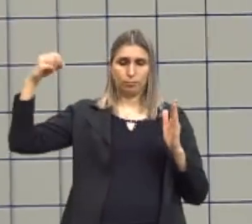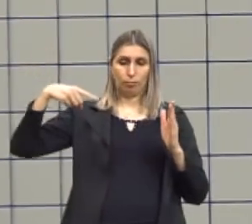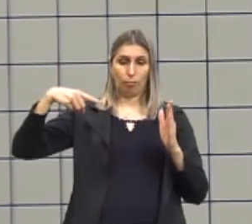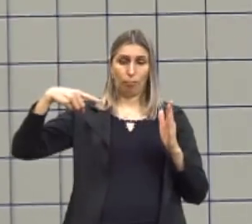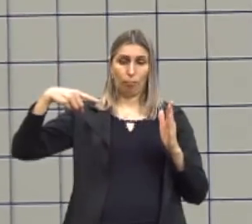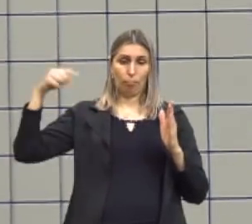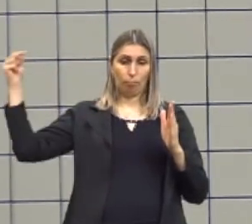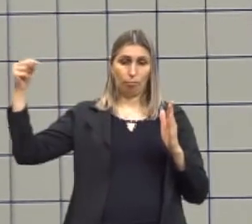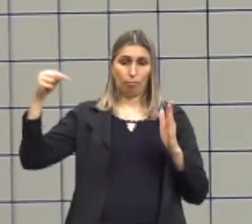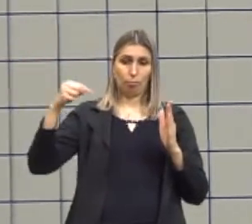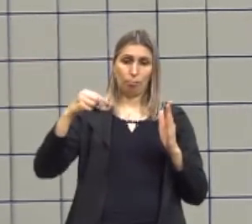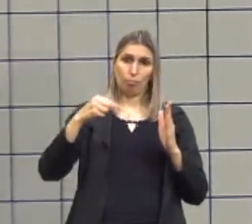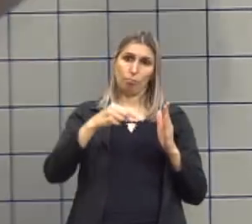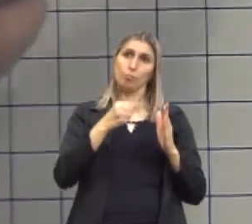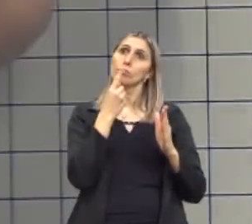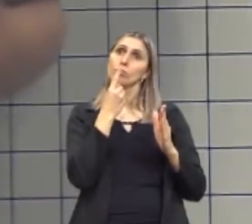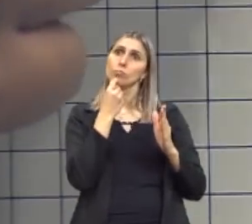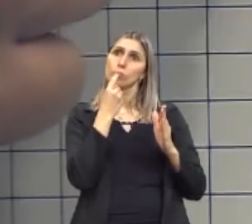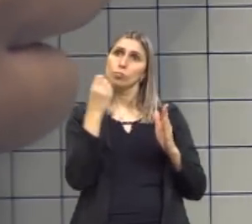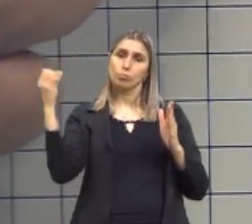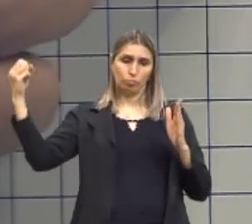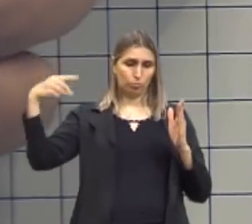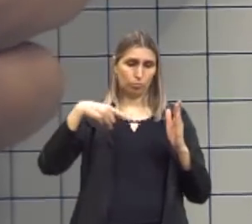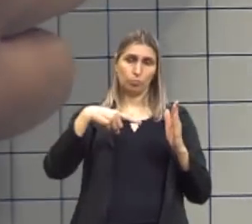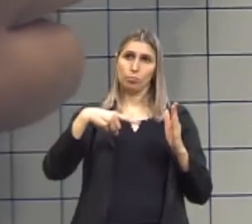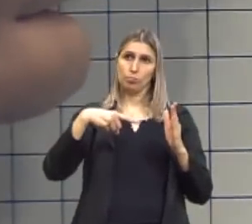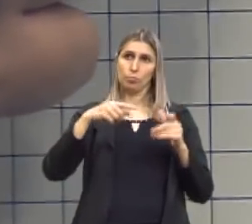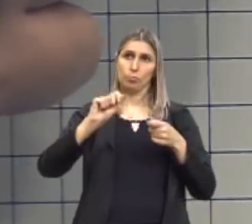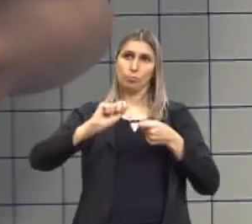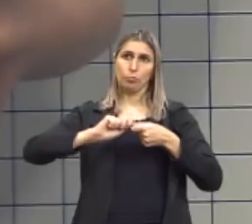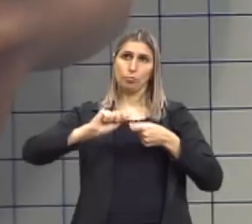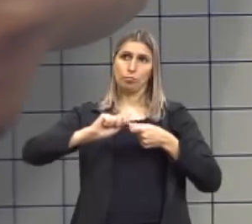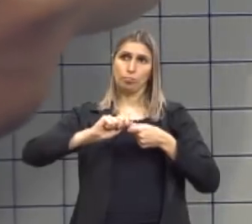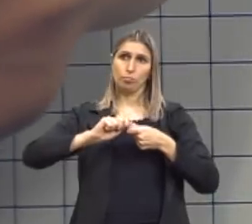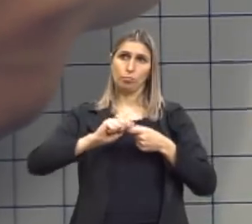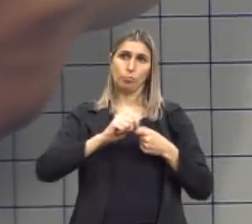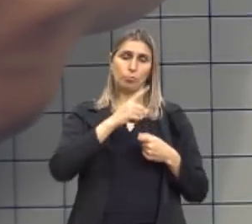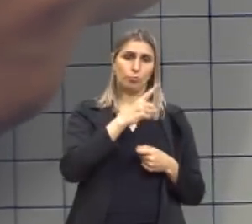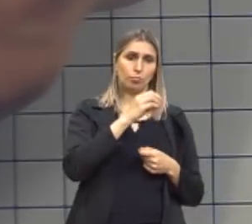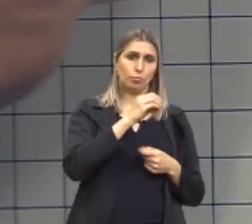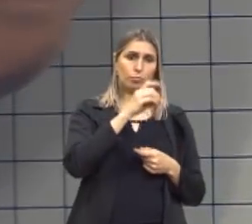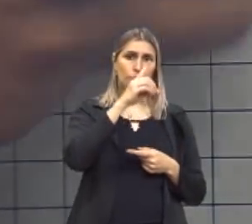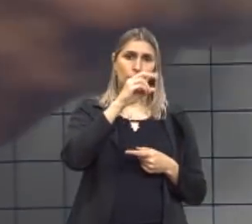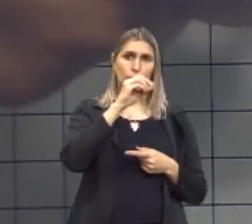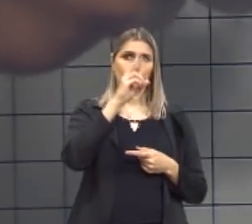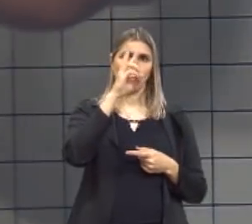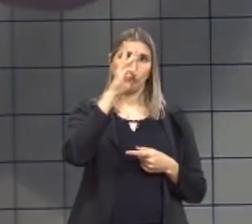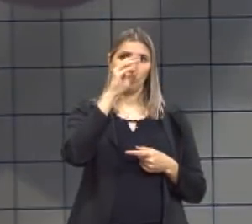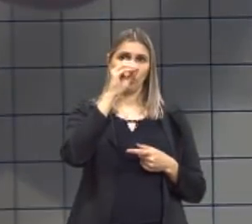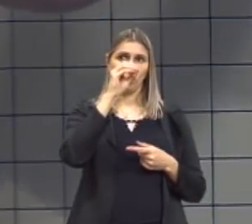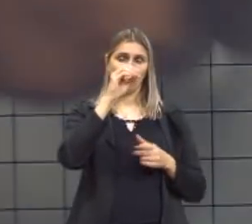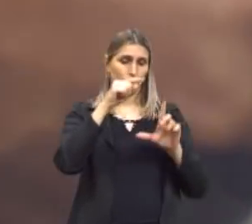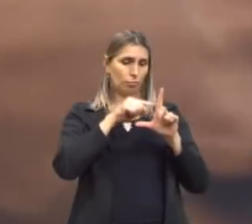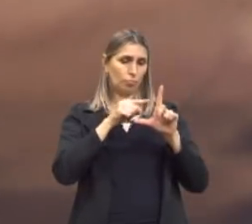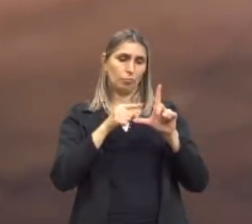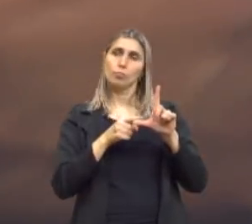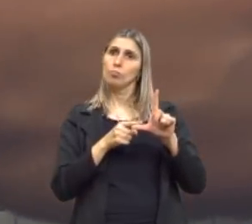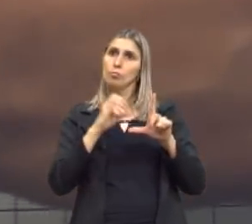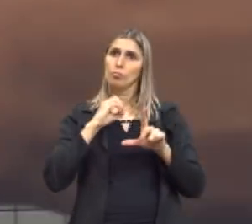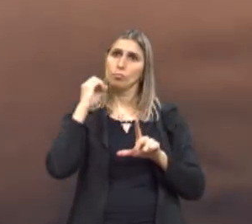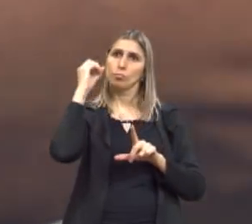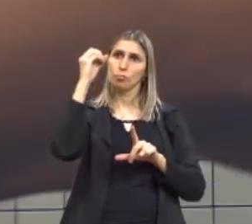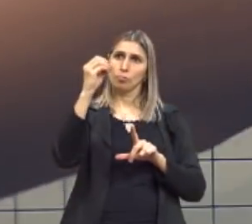Está ligado. Então, ele está formando, né, 10, 20, 30 graus